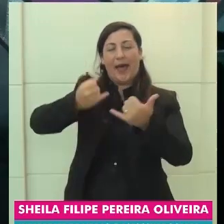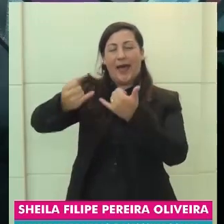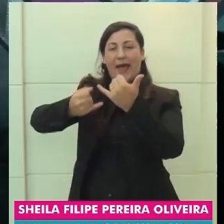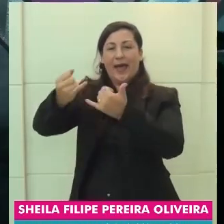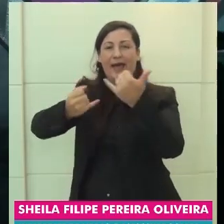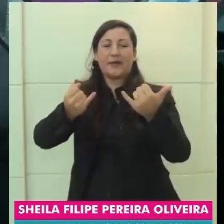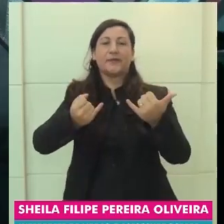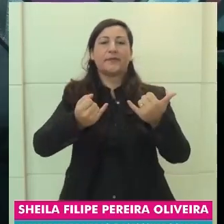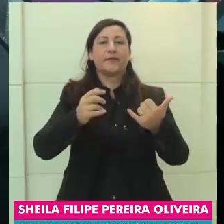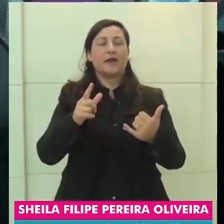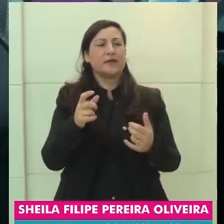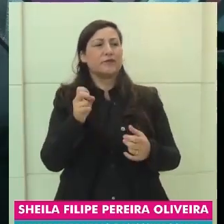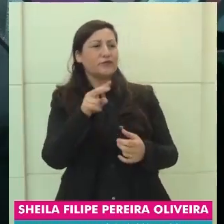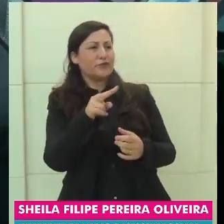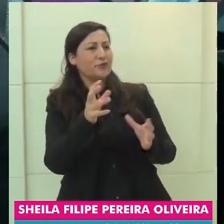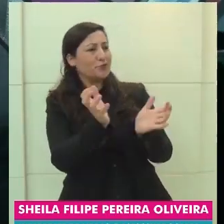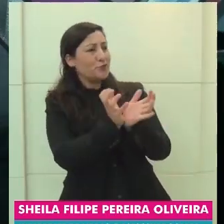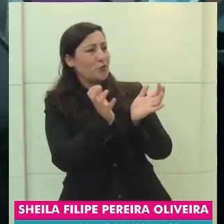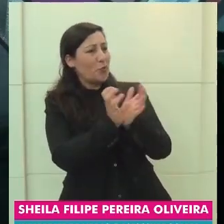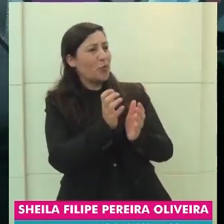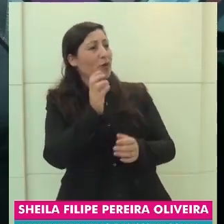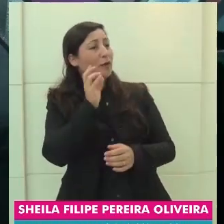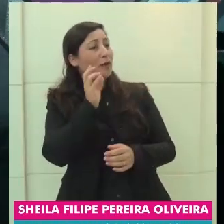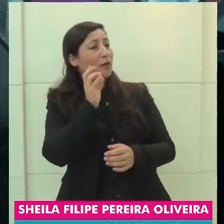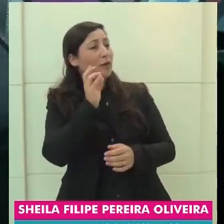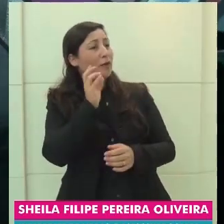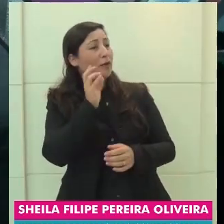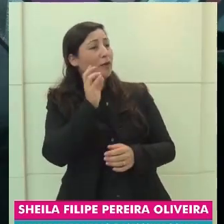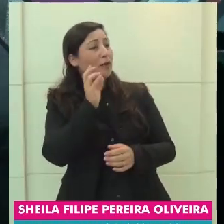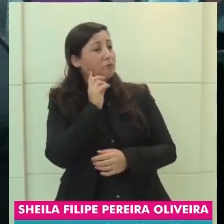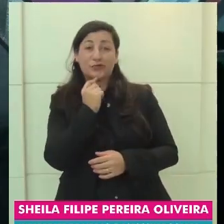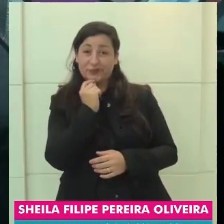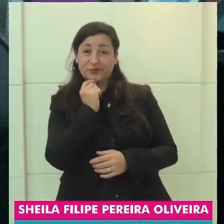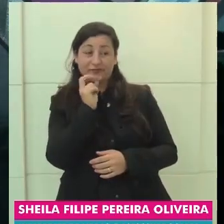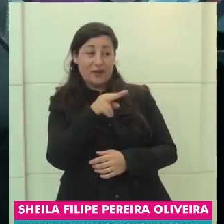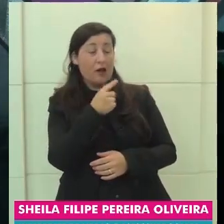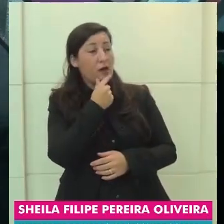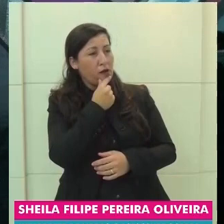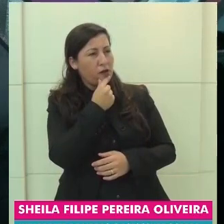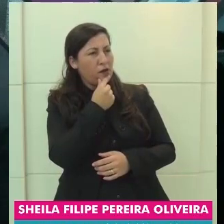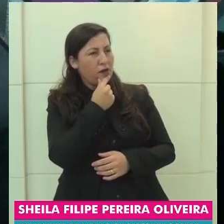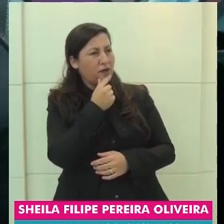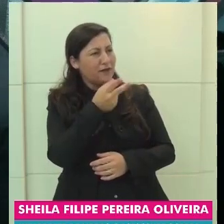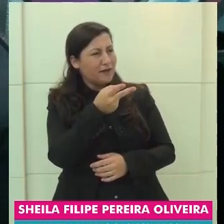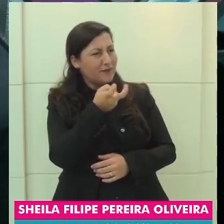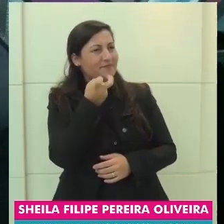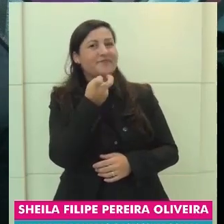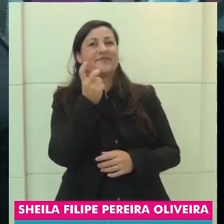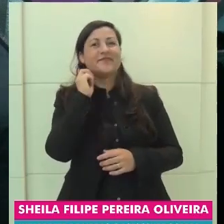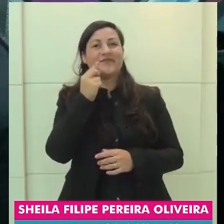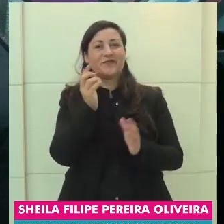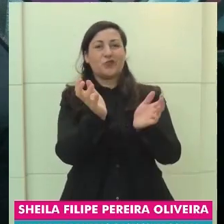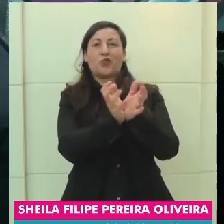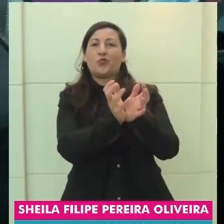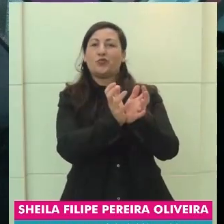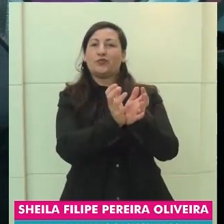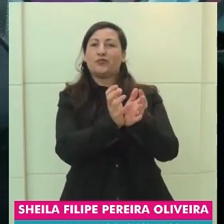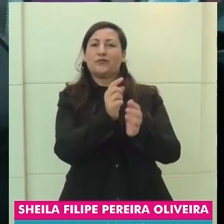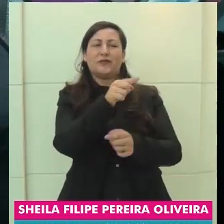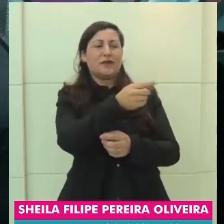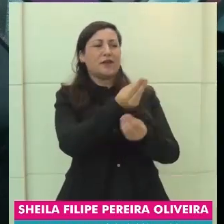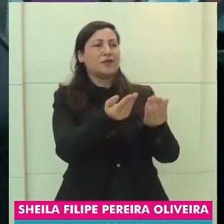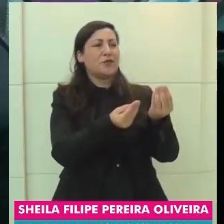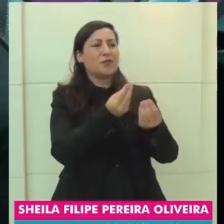E aí tinha uma turma lá, de surdos. Estavam num grupinho lá. E